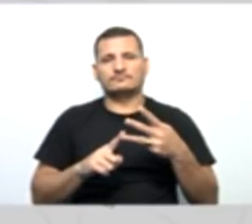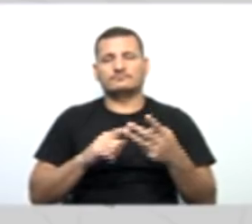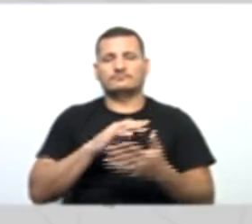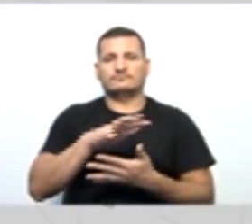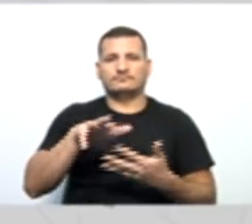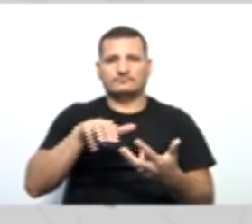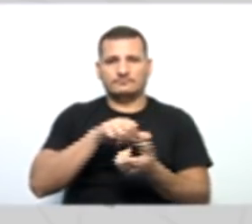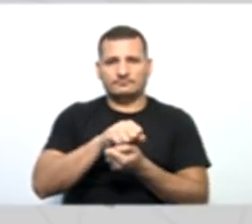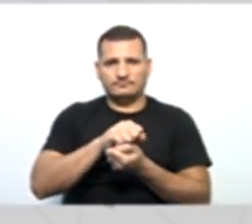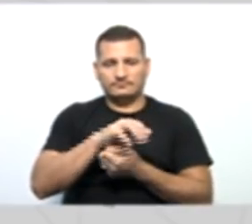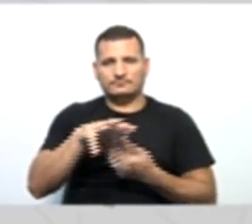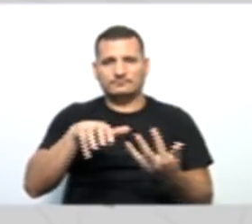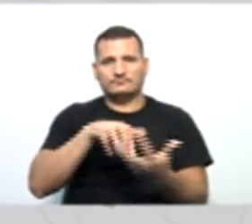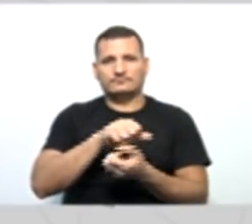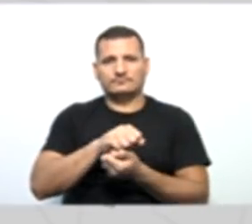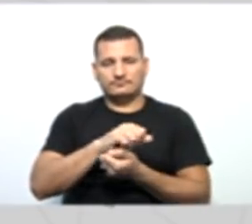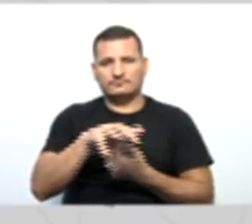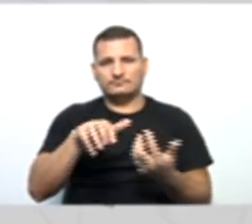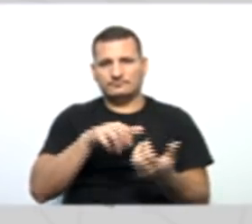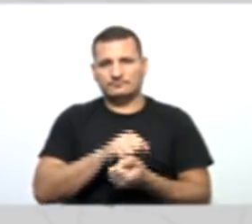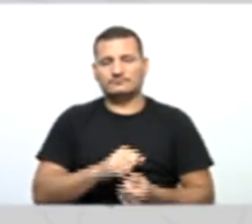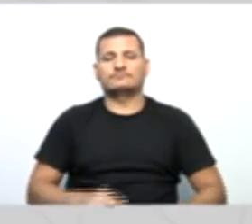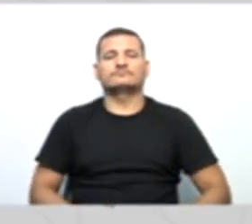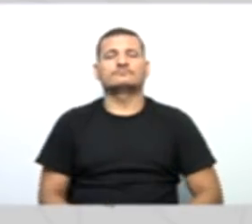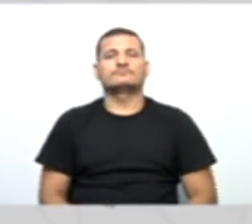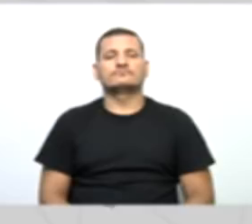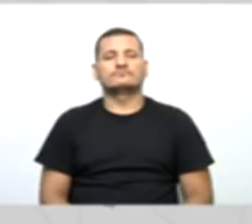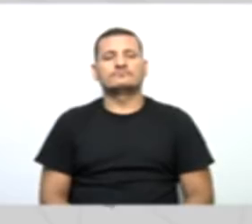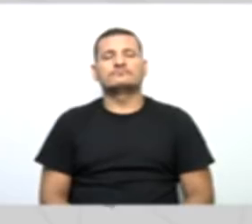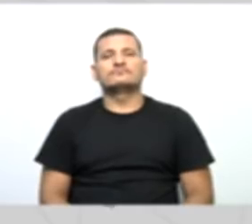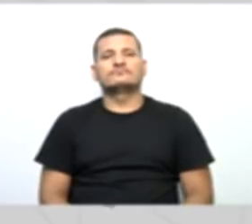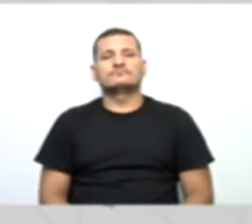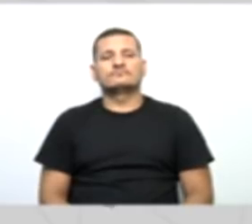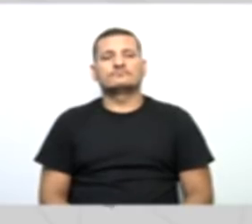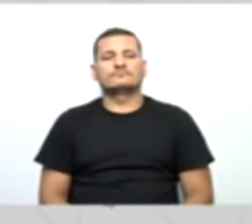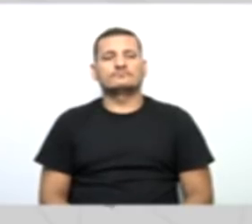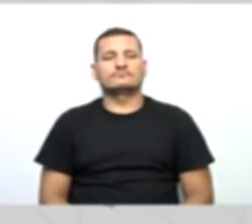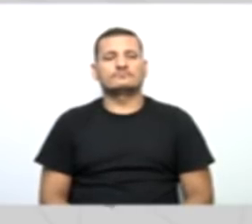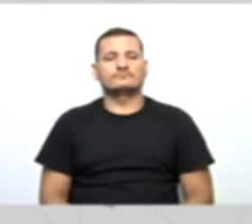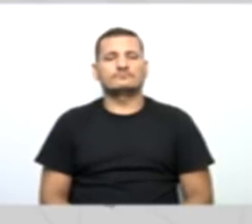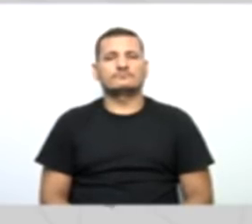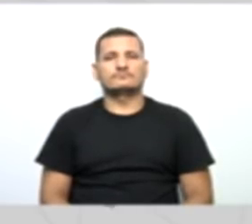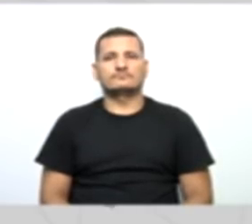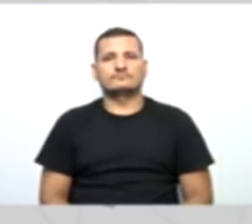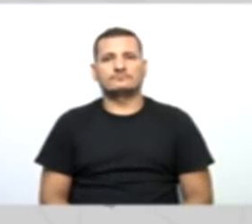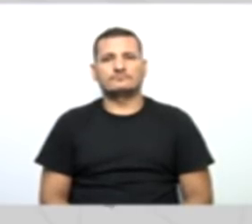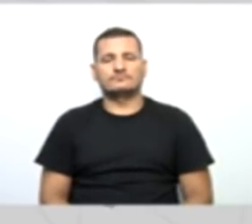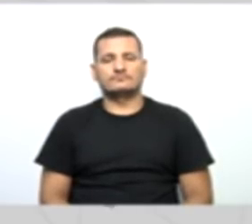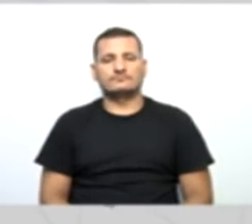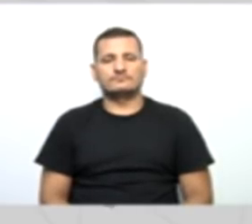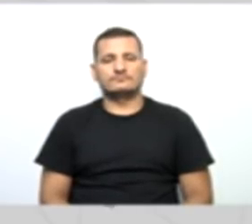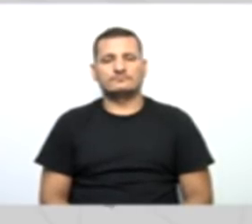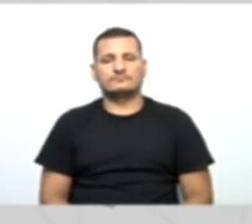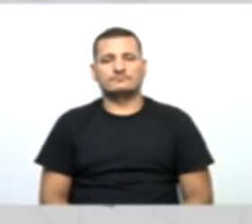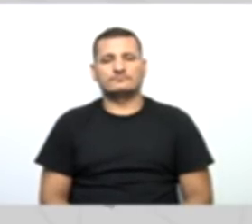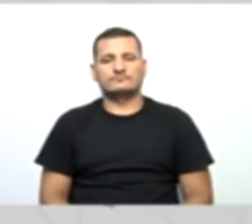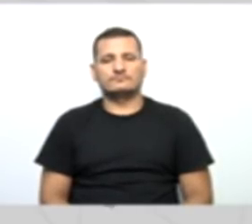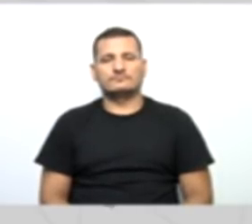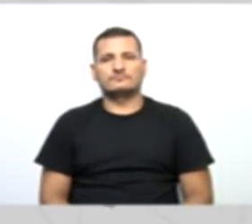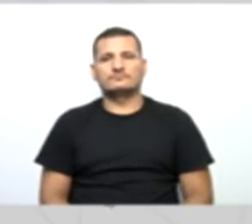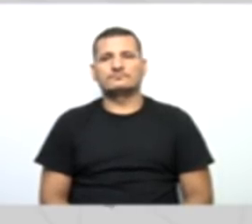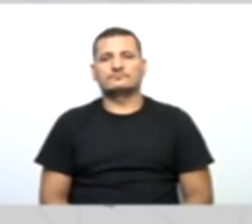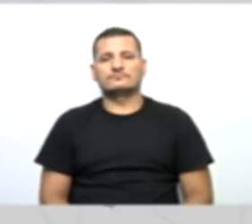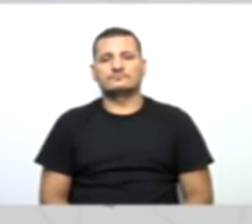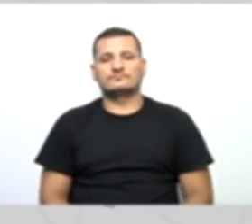reutilizar aquilo que de repente não seria utilizado ou já foi utilizado. Reciclagem, fez o produto, ele pode voltar para a empresa depois de usado?